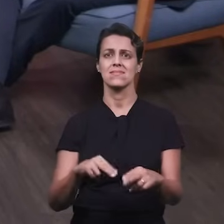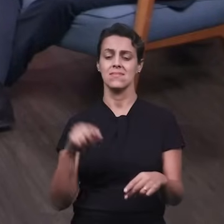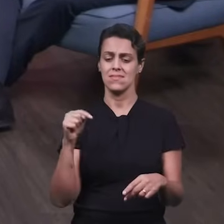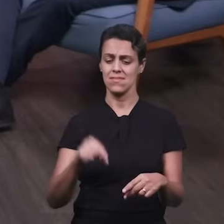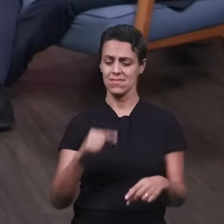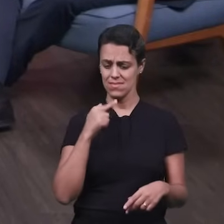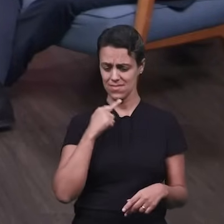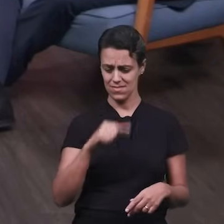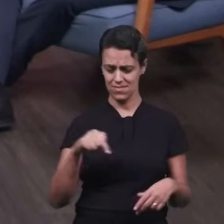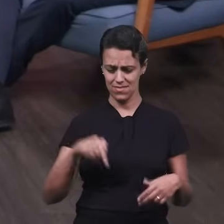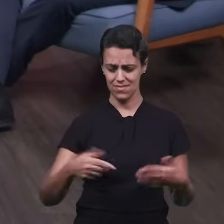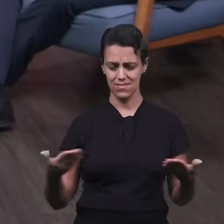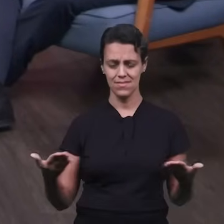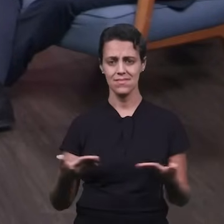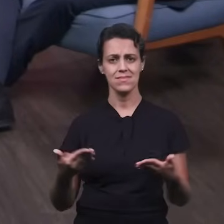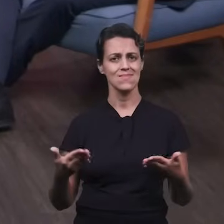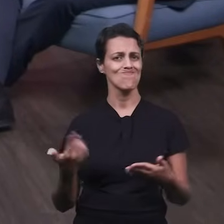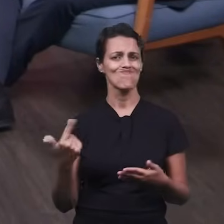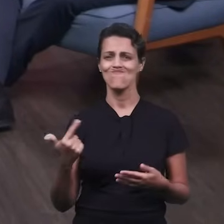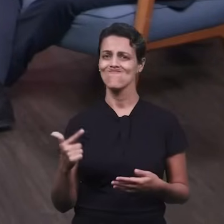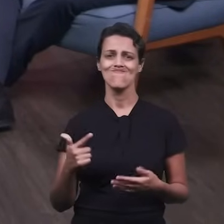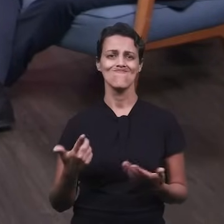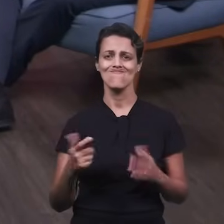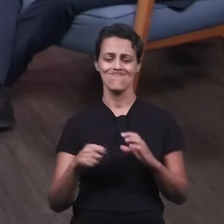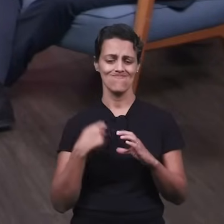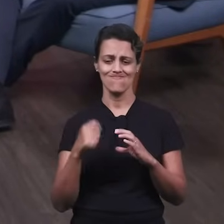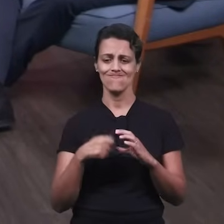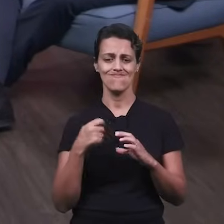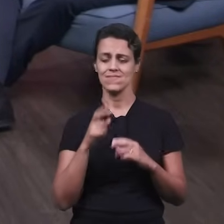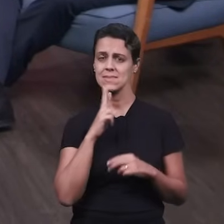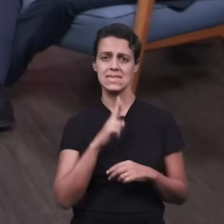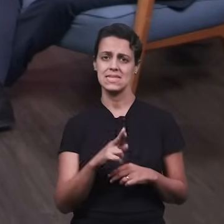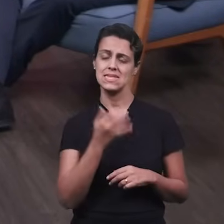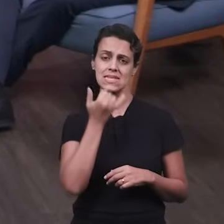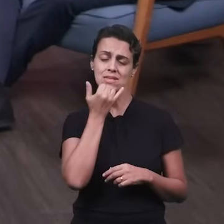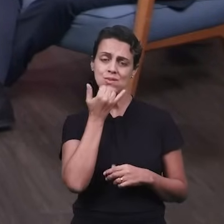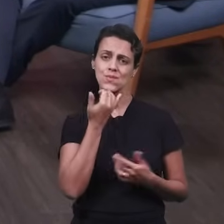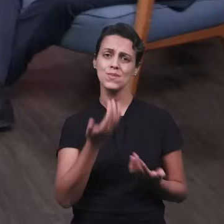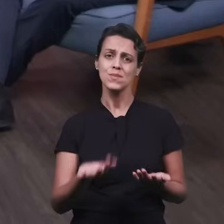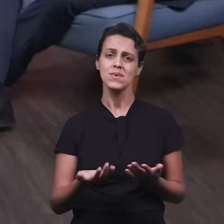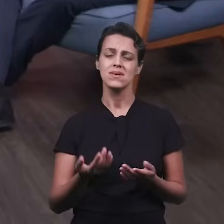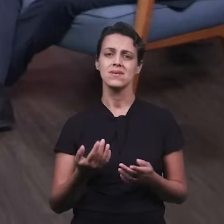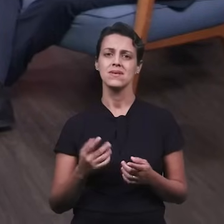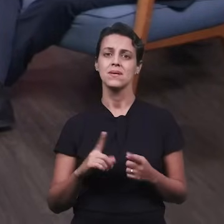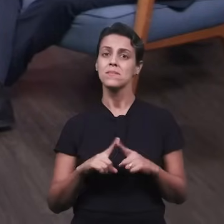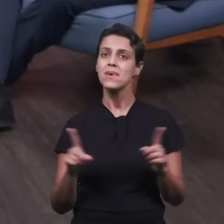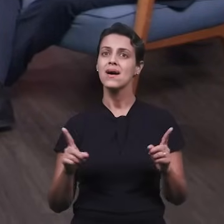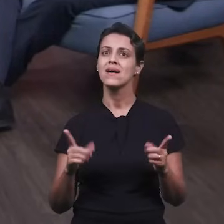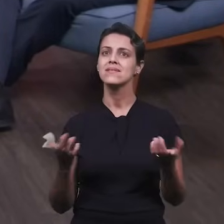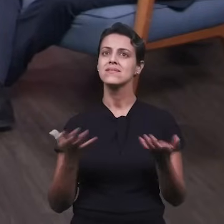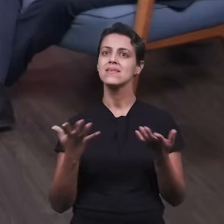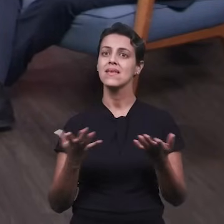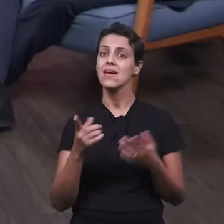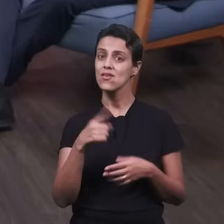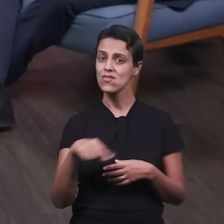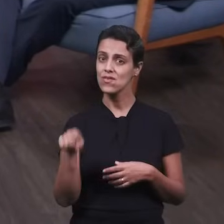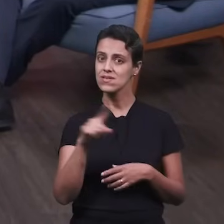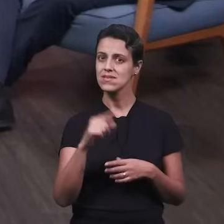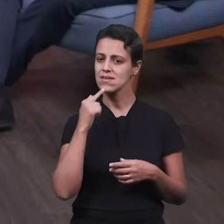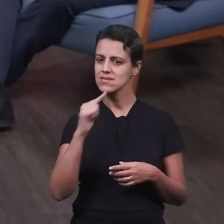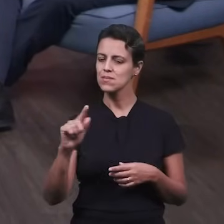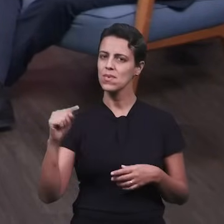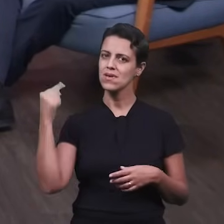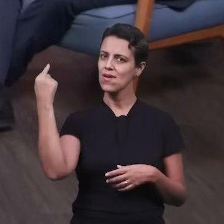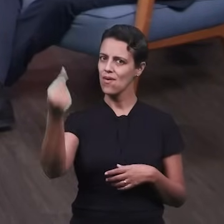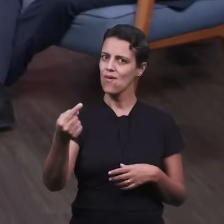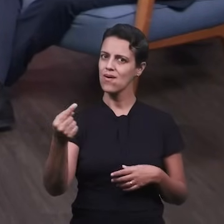Essa semana, por uma questão técnica, nós não vamos trazer aqui para os irmãos, pedimos até desculpas por isso, mas